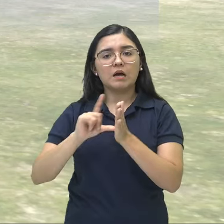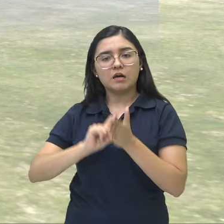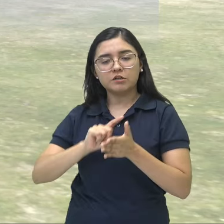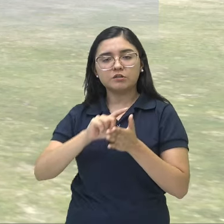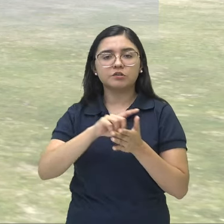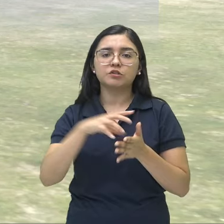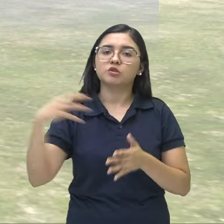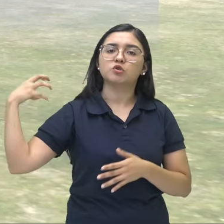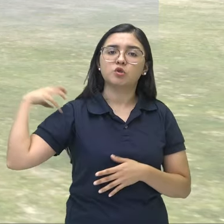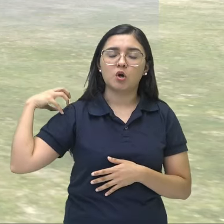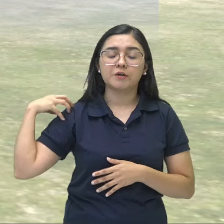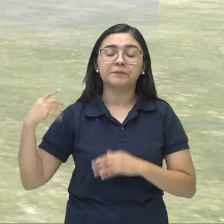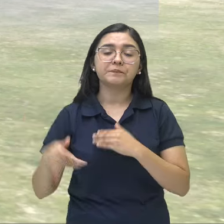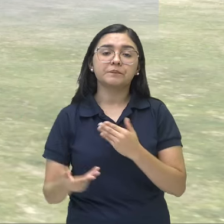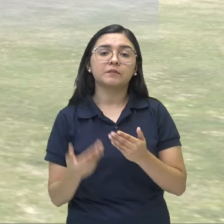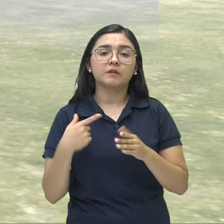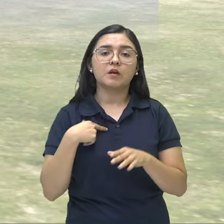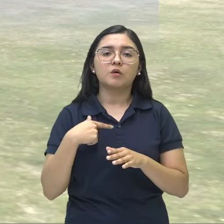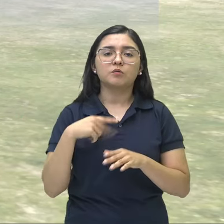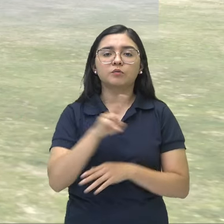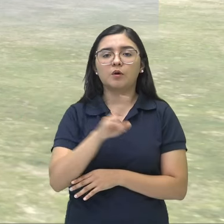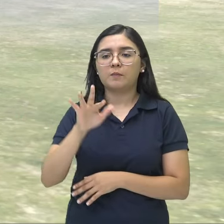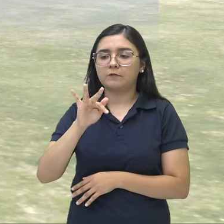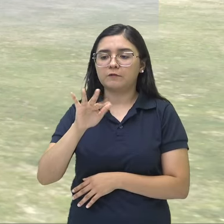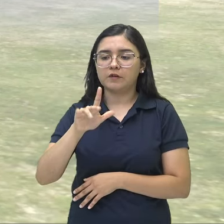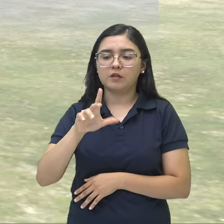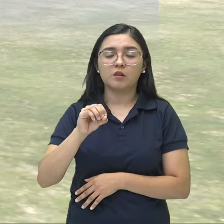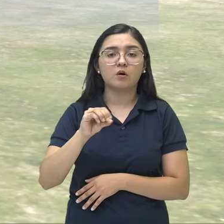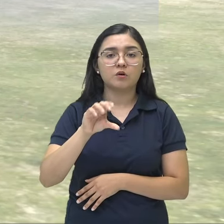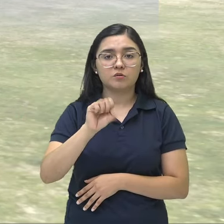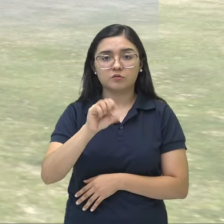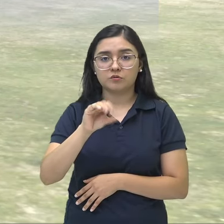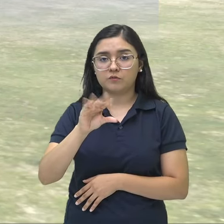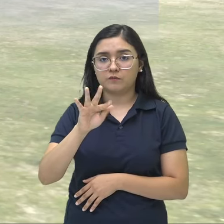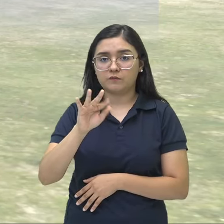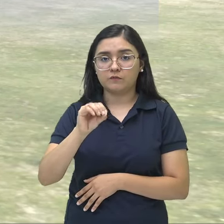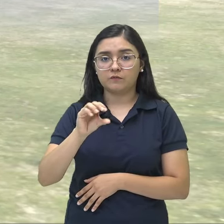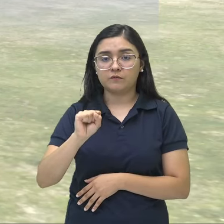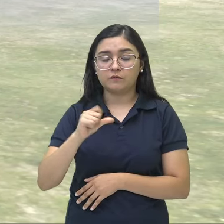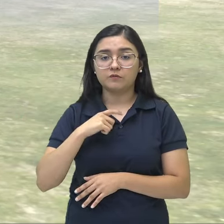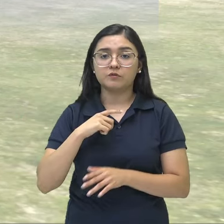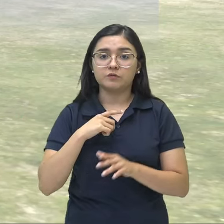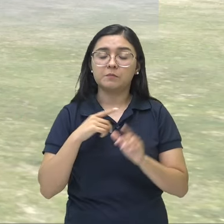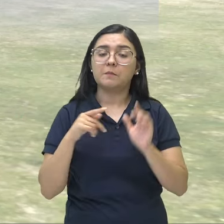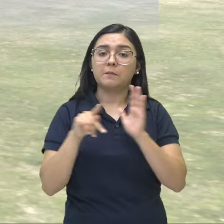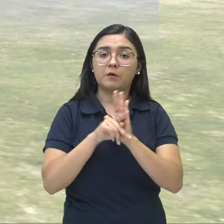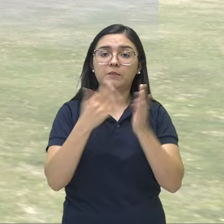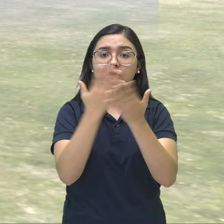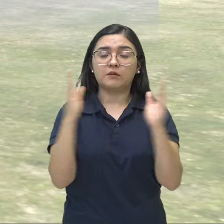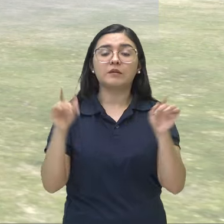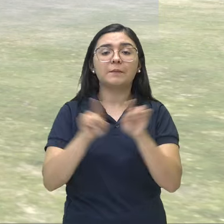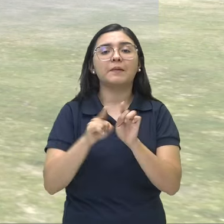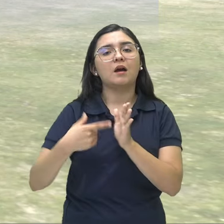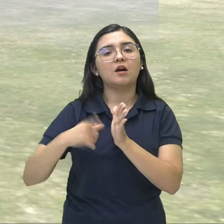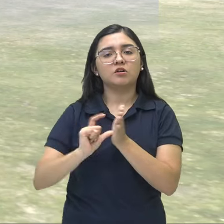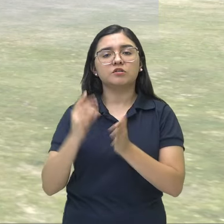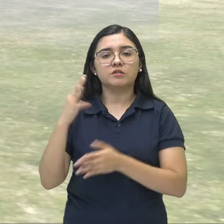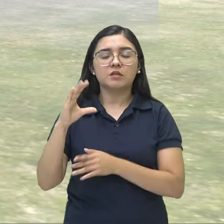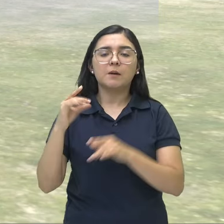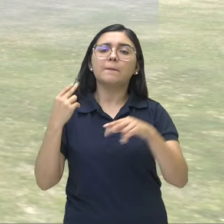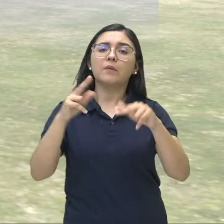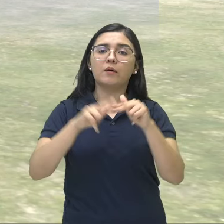foram chamados, na época, de filósofos da natureza, ou também de pré-cientistas. Por quê? Porque,